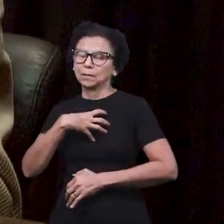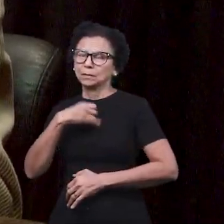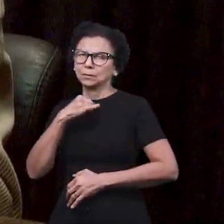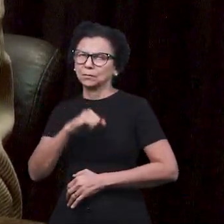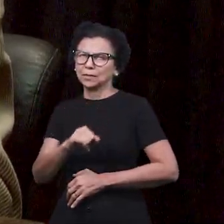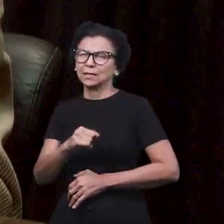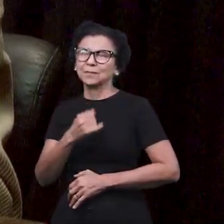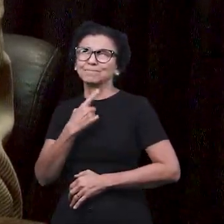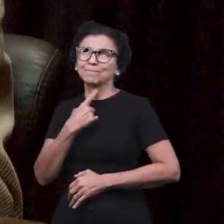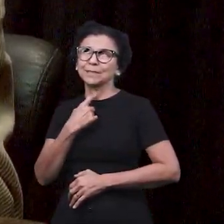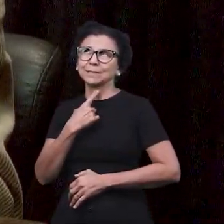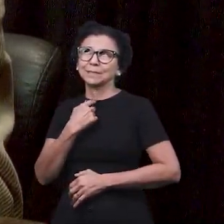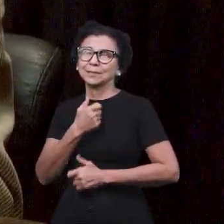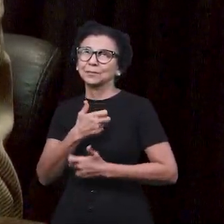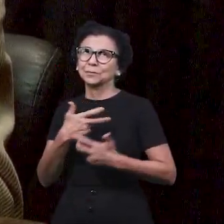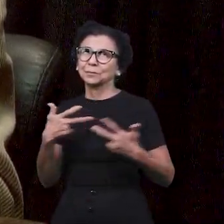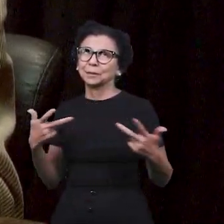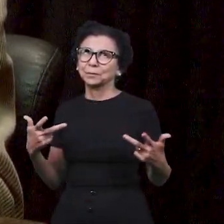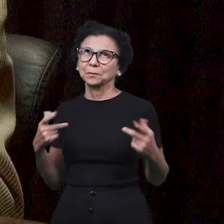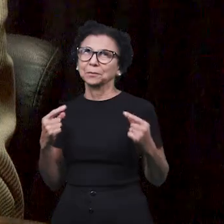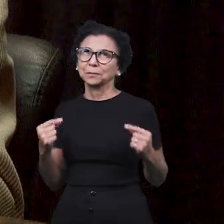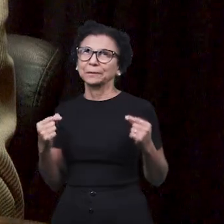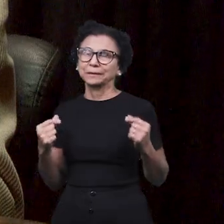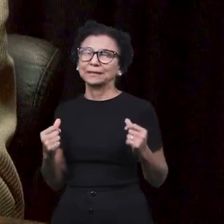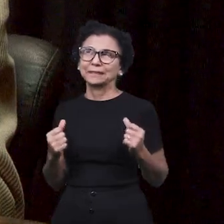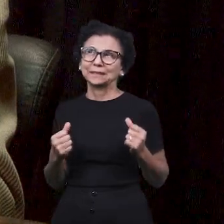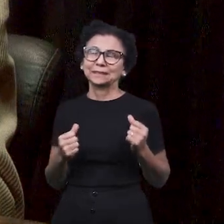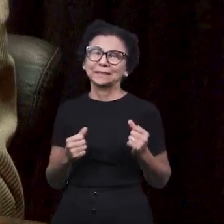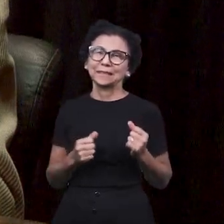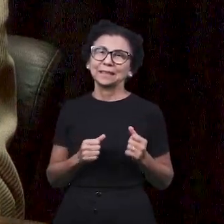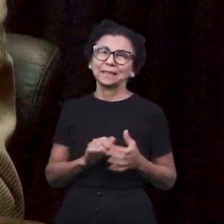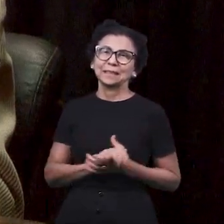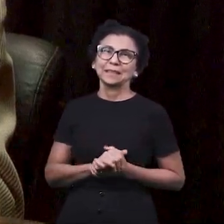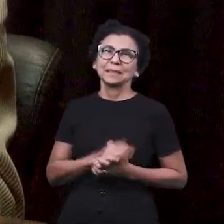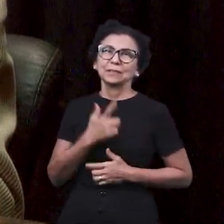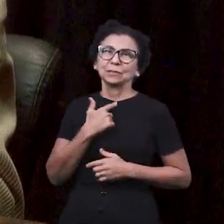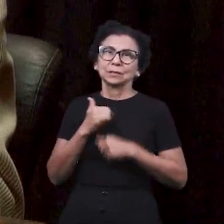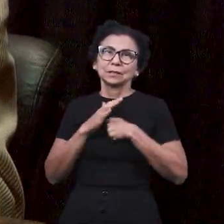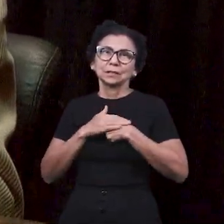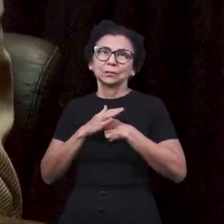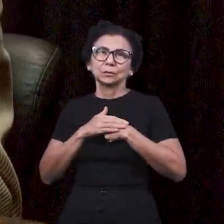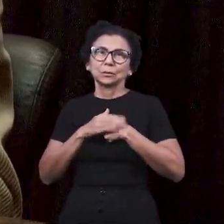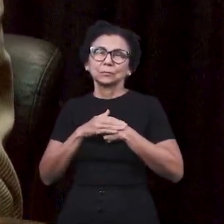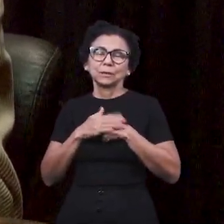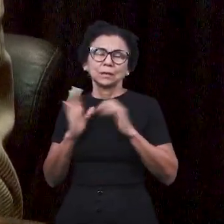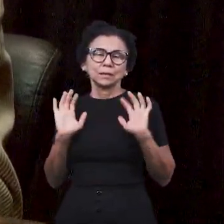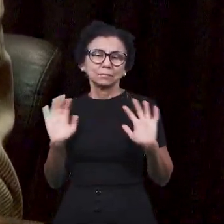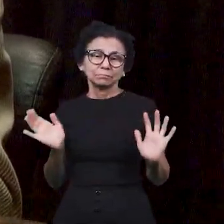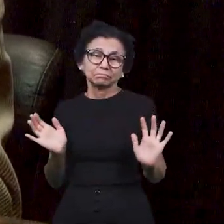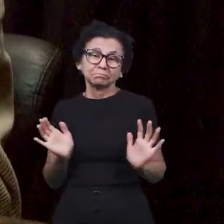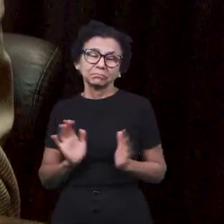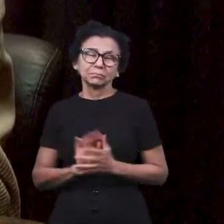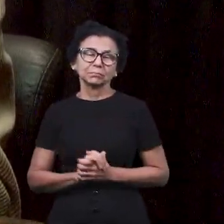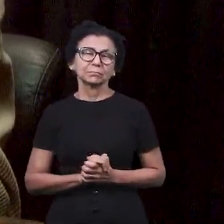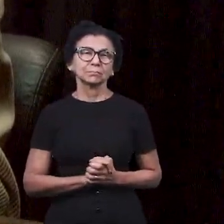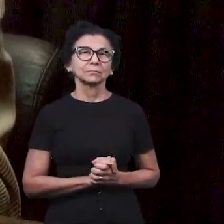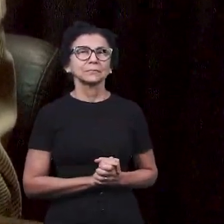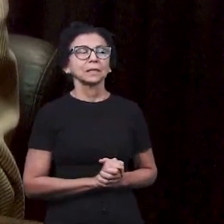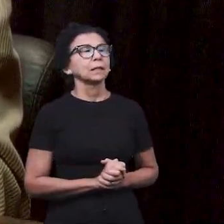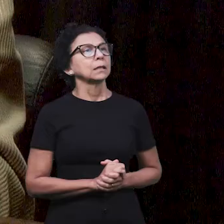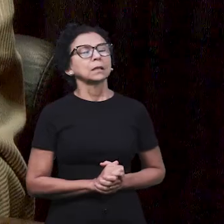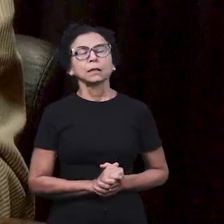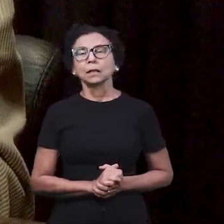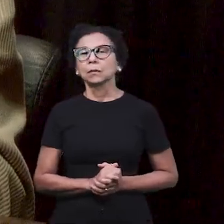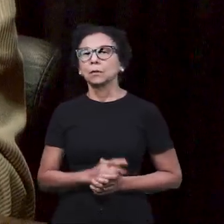coração alguma coisa ali que você entende que é do seu coração, você vai falar de acordo com o coração. Mas se você falou,